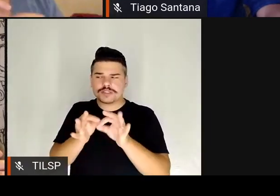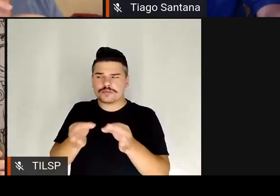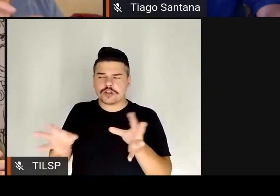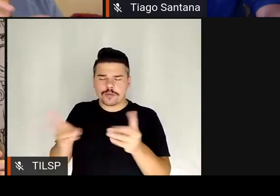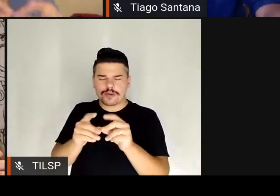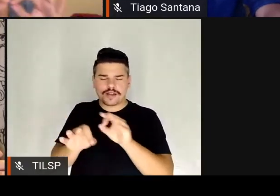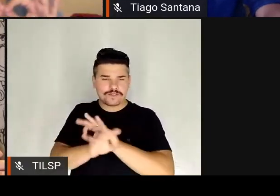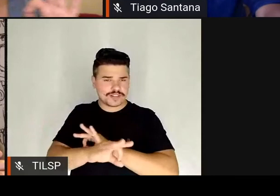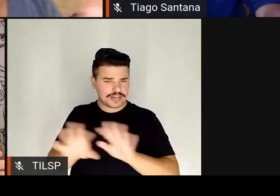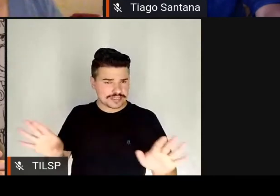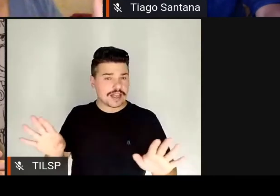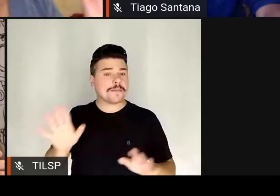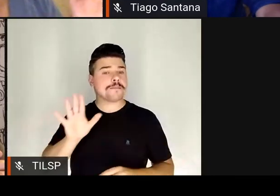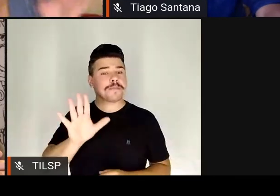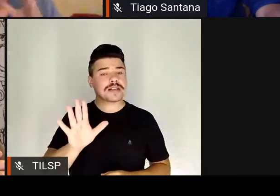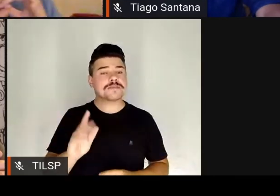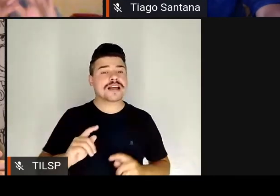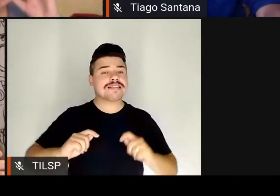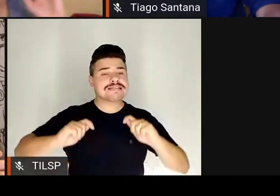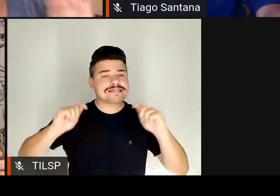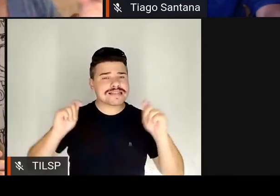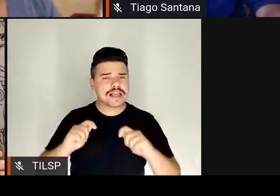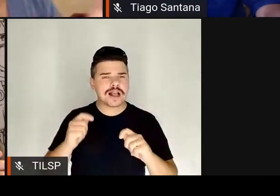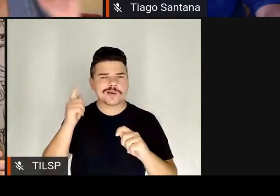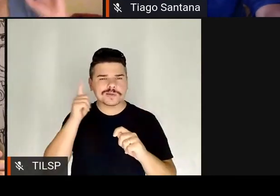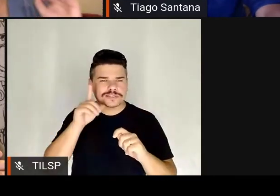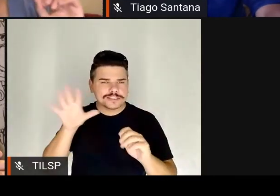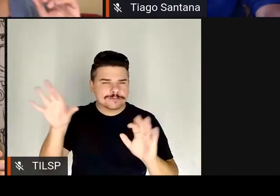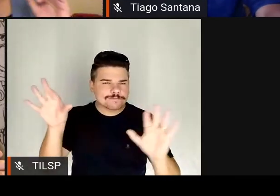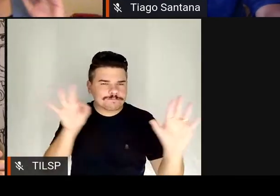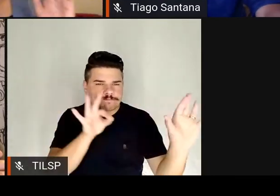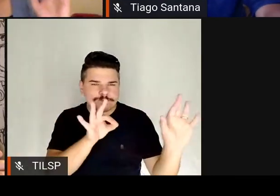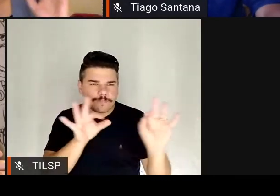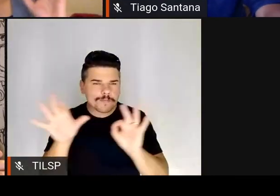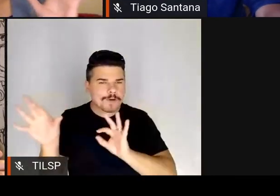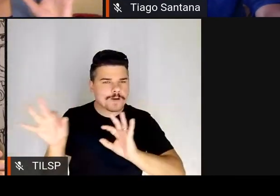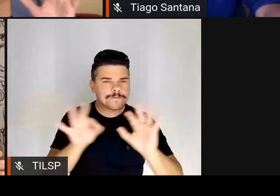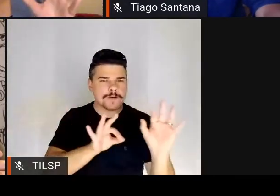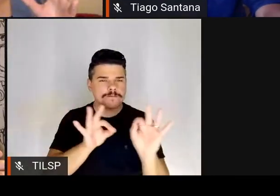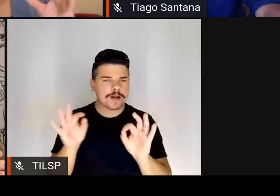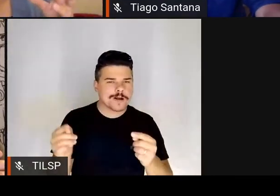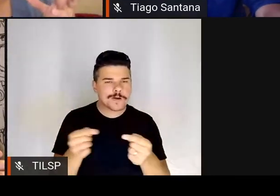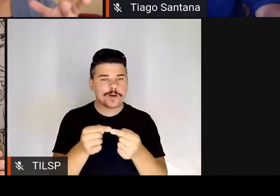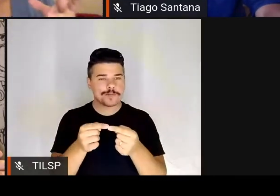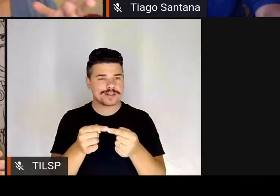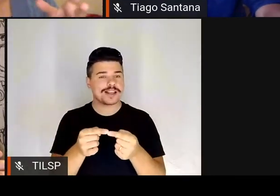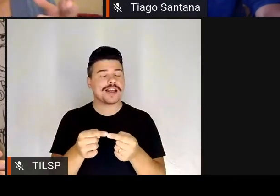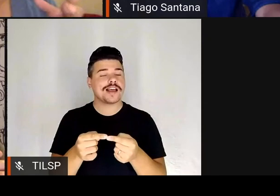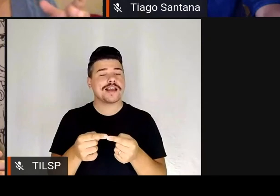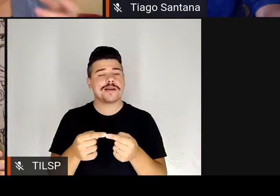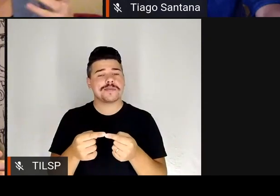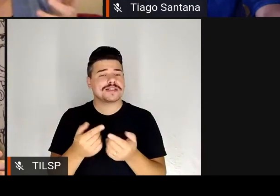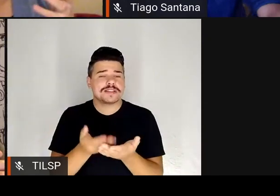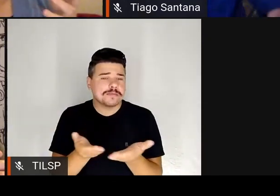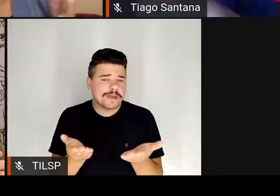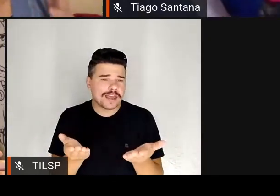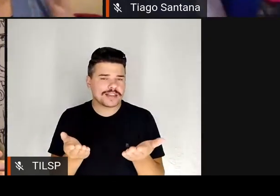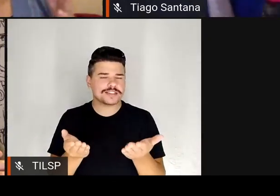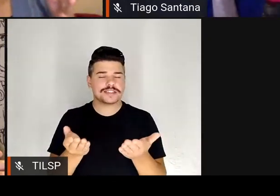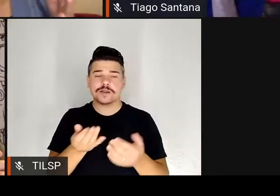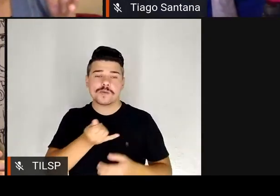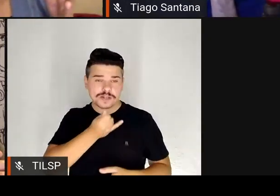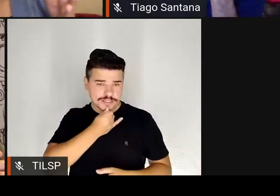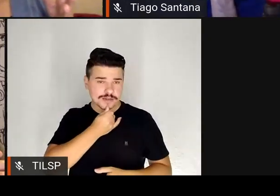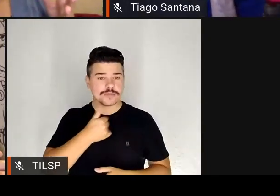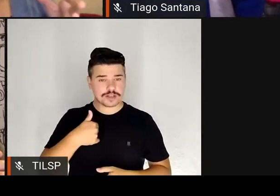sendo bem rápida mesmo, só para encerrar. É, só é, para poder puxar esses fios que às vezes se perdem. Então, é, um,